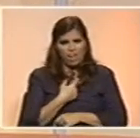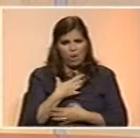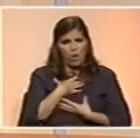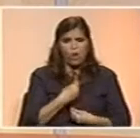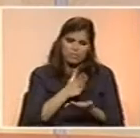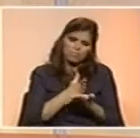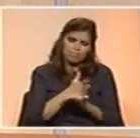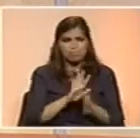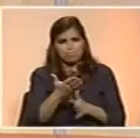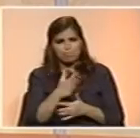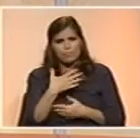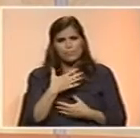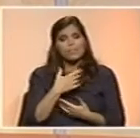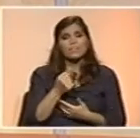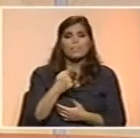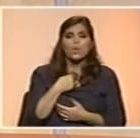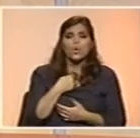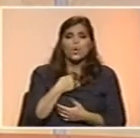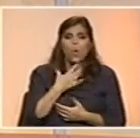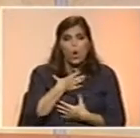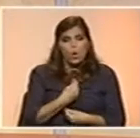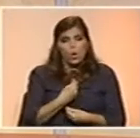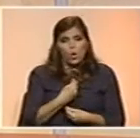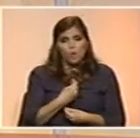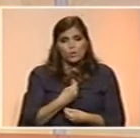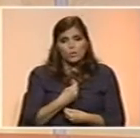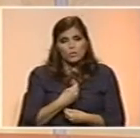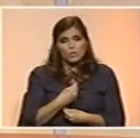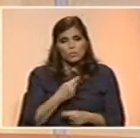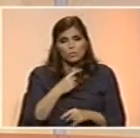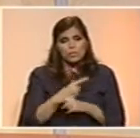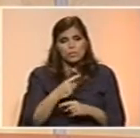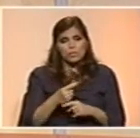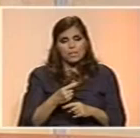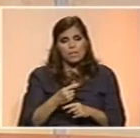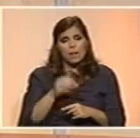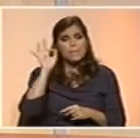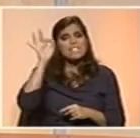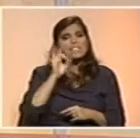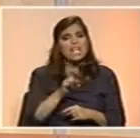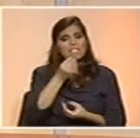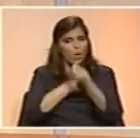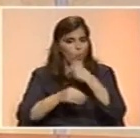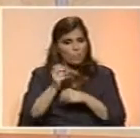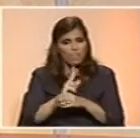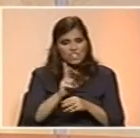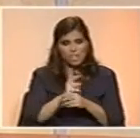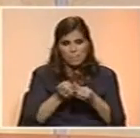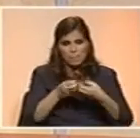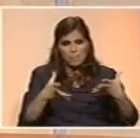É o semi. Eu gosto, então? Eu gosto de usar, porque de facto tenho vindo a crescer a percentagem da alimentação vegetariana. Será